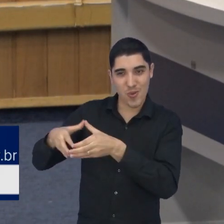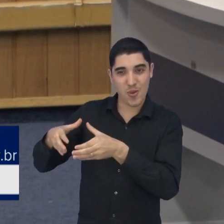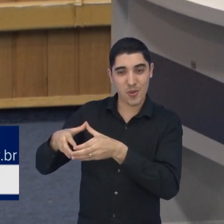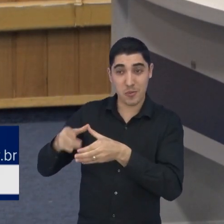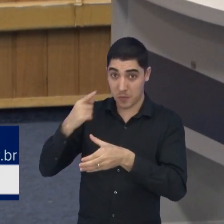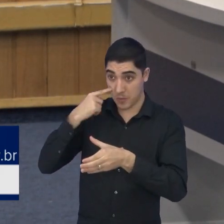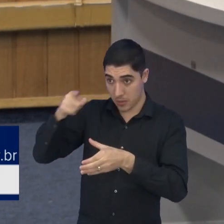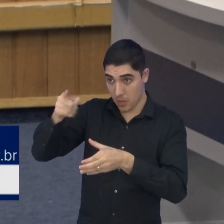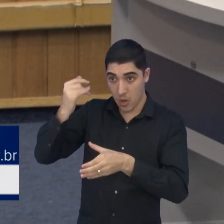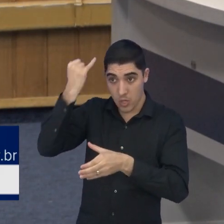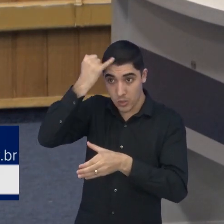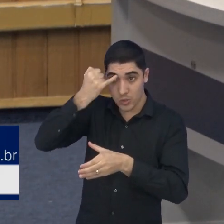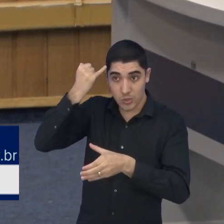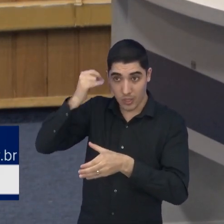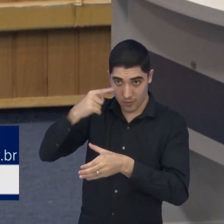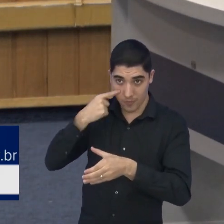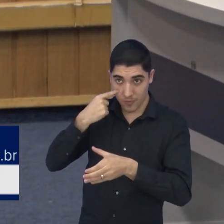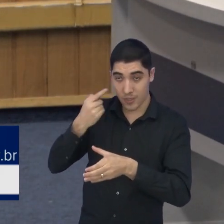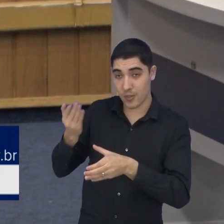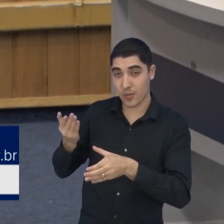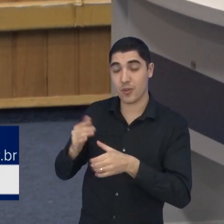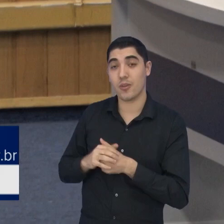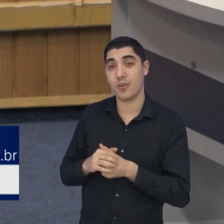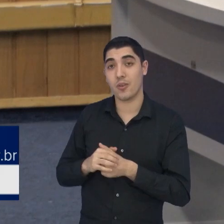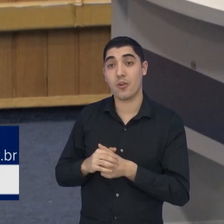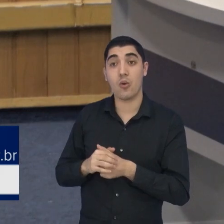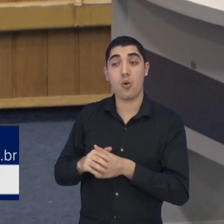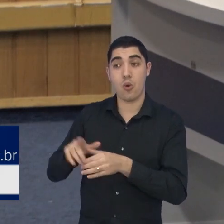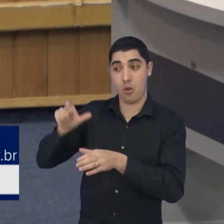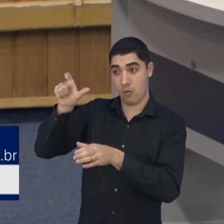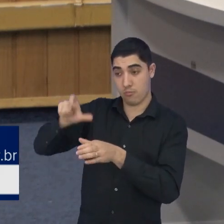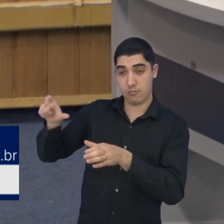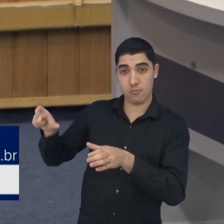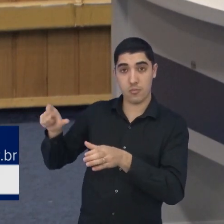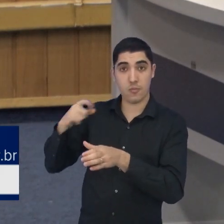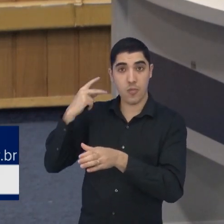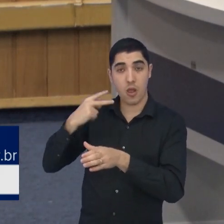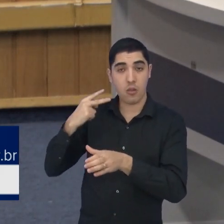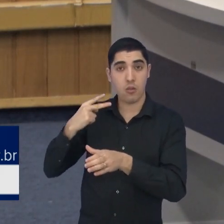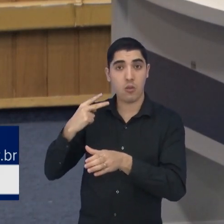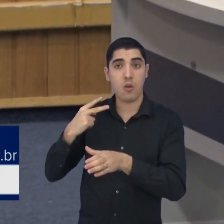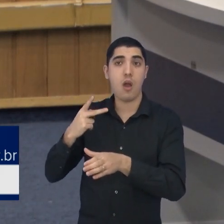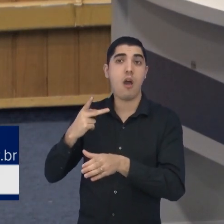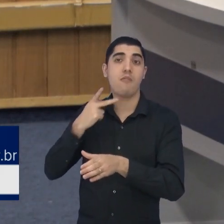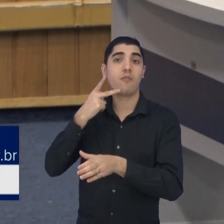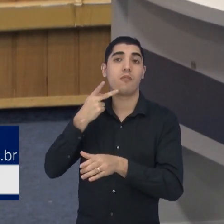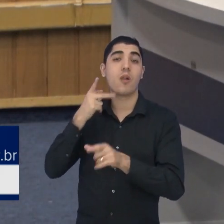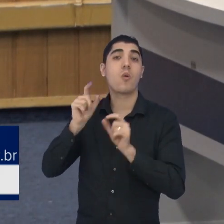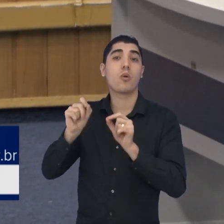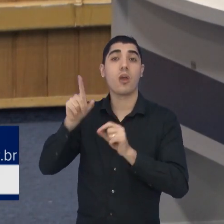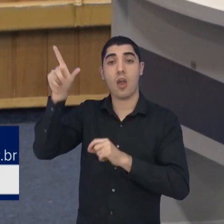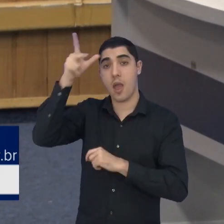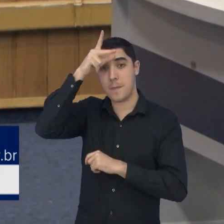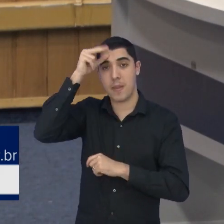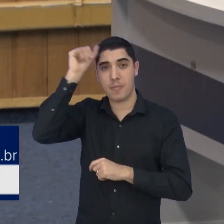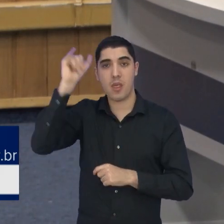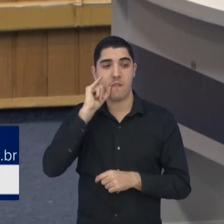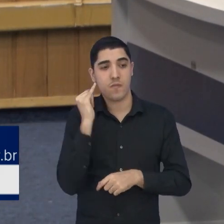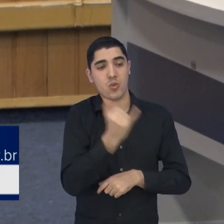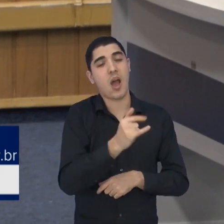Zé Cláudio? Os conselheiros receberam um aviso de que a reunião estava cancelada,